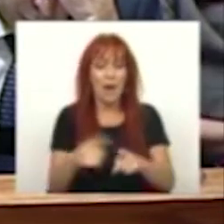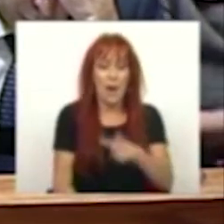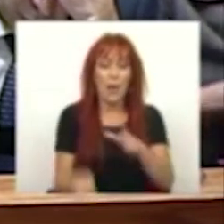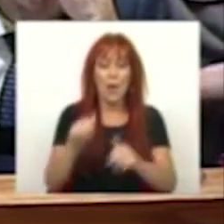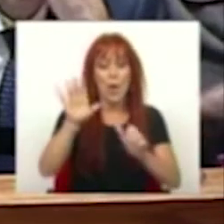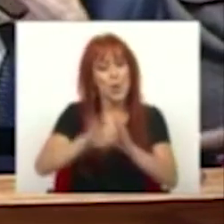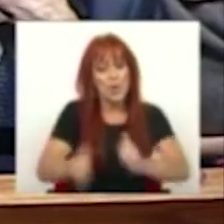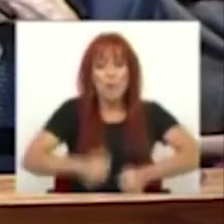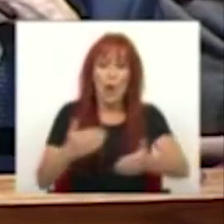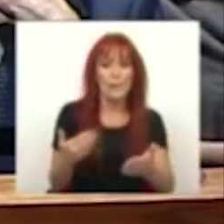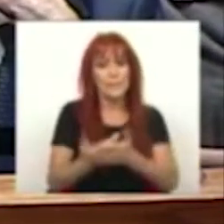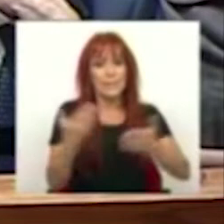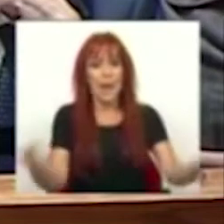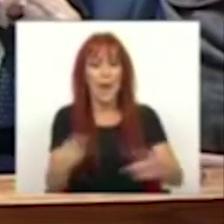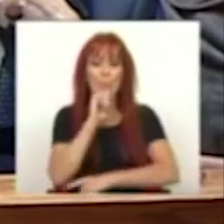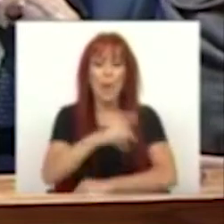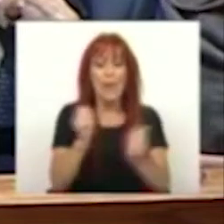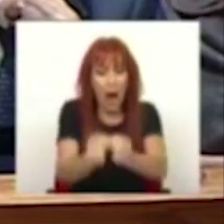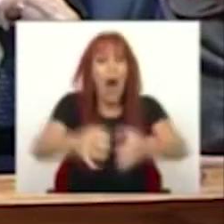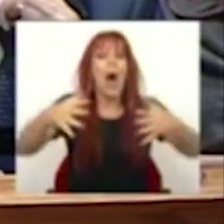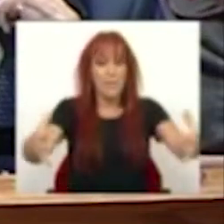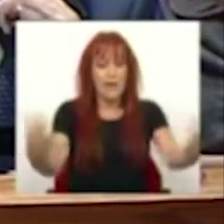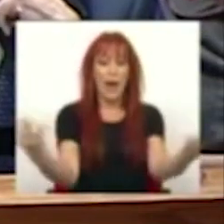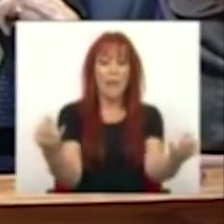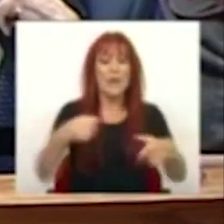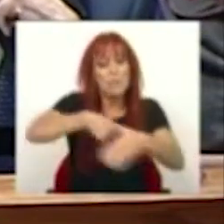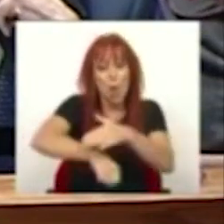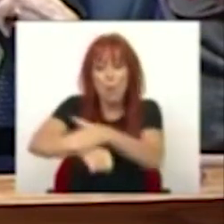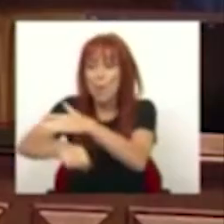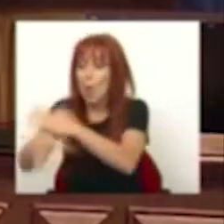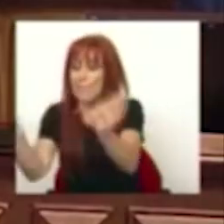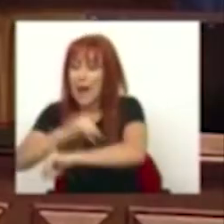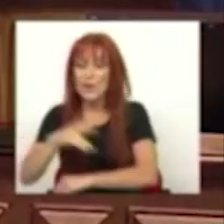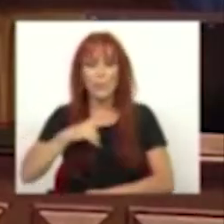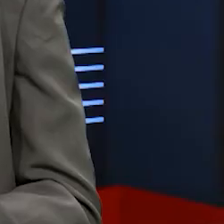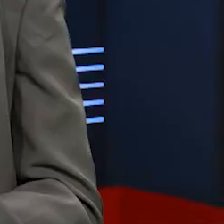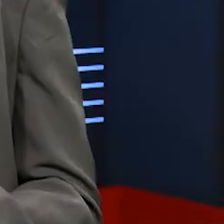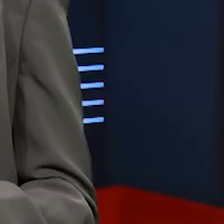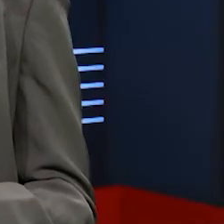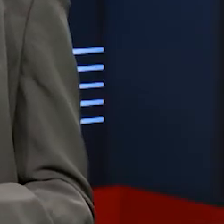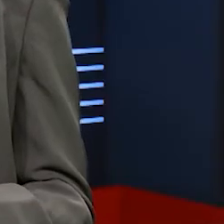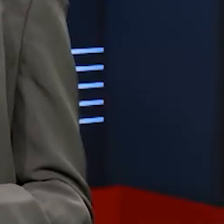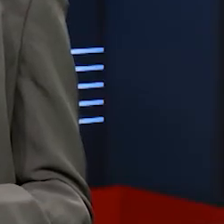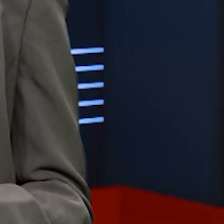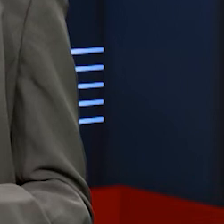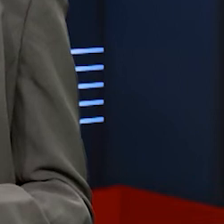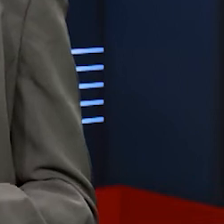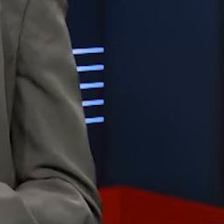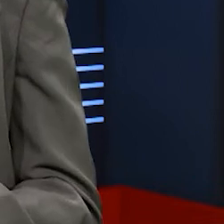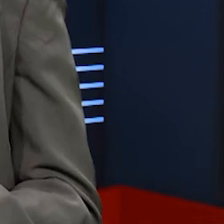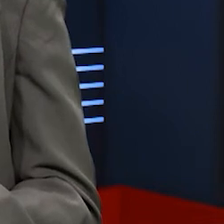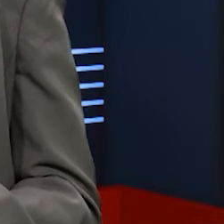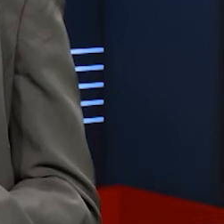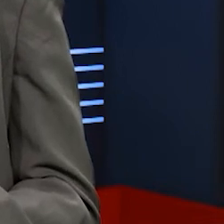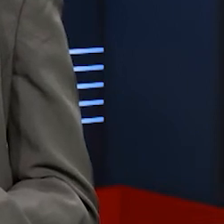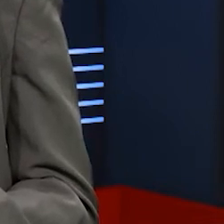criar melhores condições para podermos aumentar efetivamente a natalidade em Portugal. Muito obrigado, senhor. Foram as informações dadas nesta